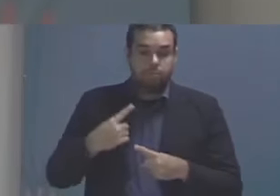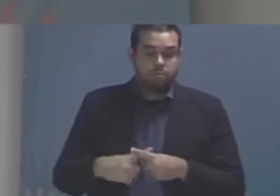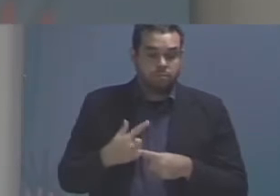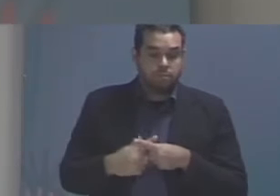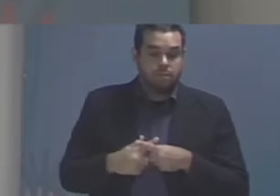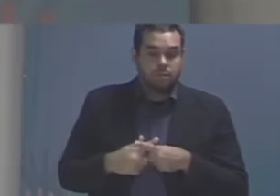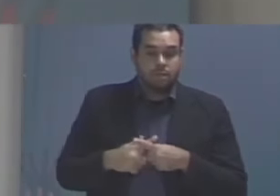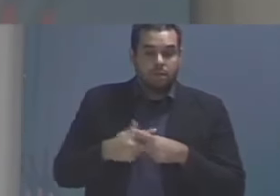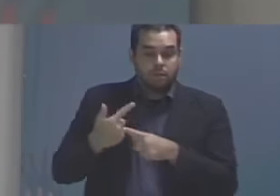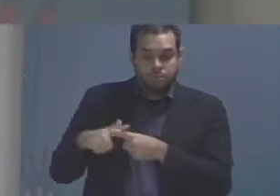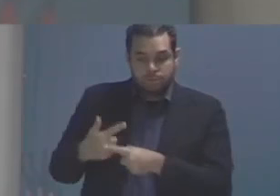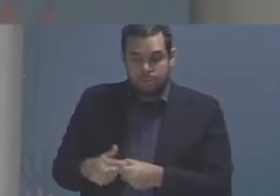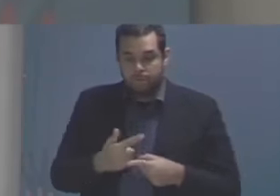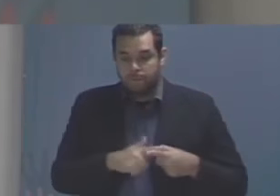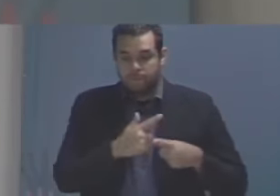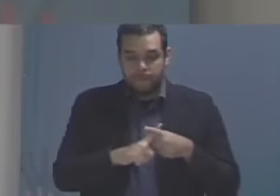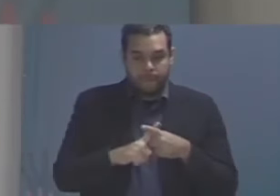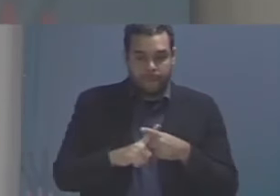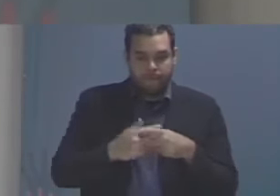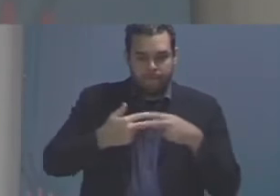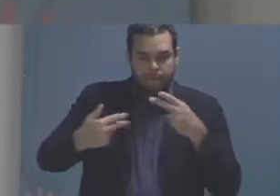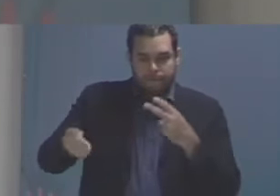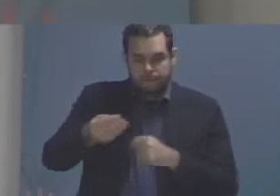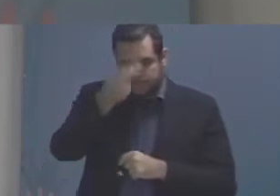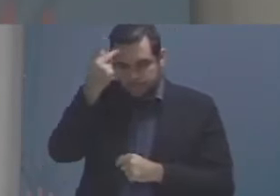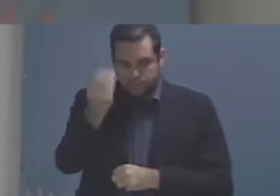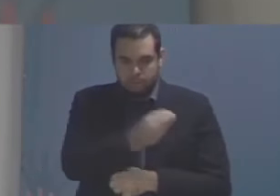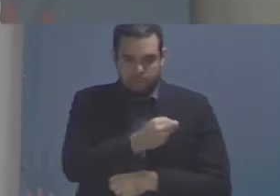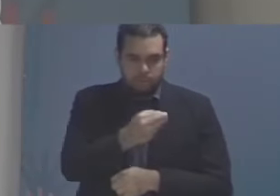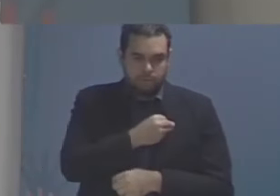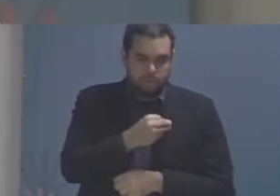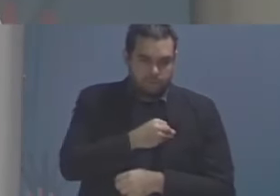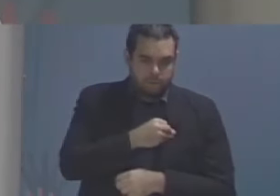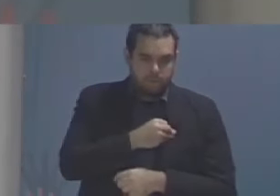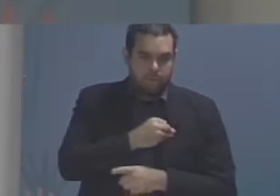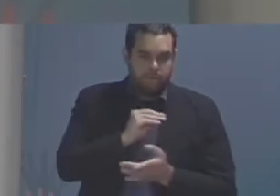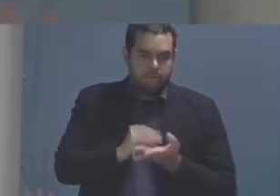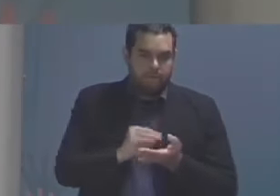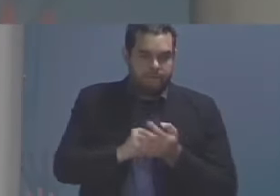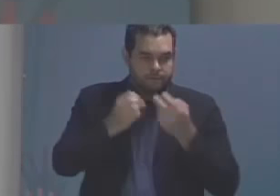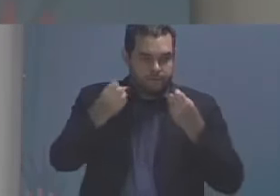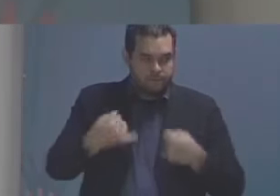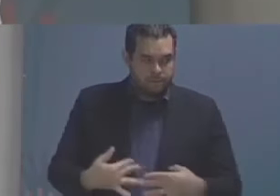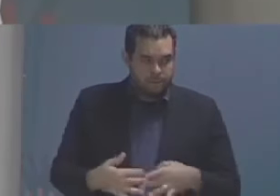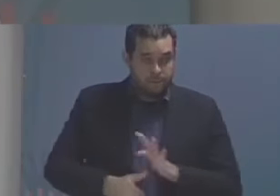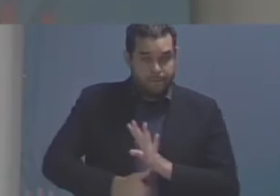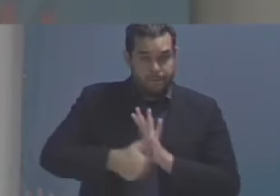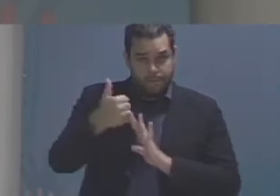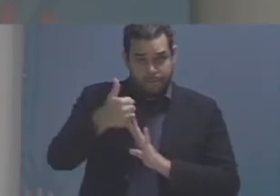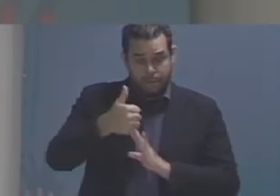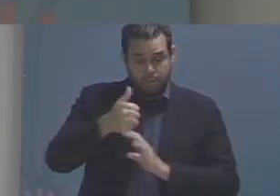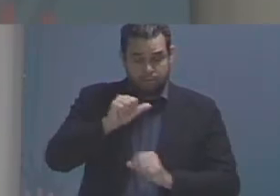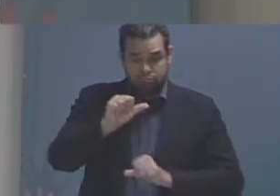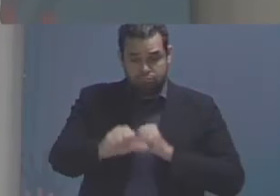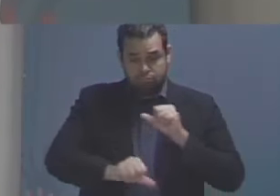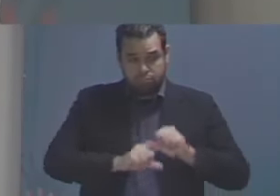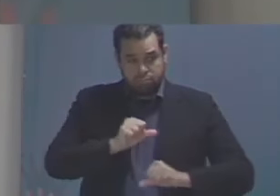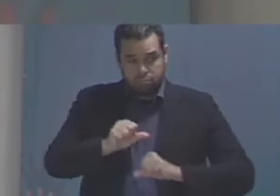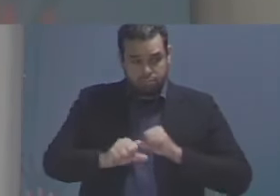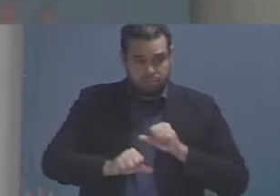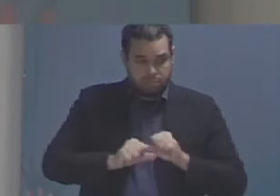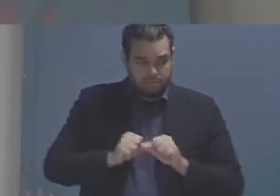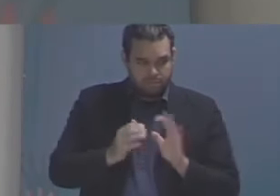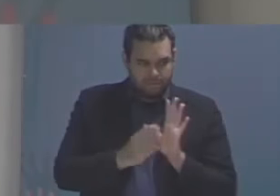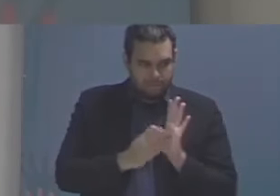temos muitas acusações e nenhum culpado, ninguém descrito. O primeiro passo da renovação, e eu publicizo